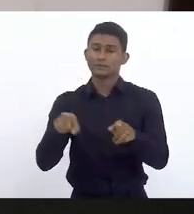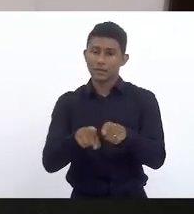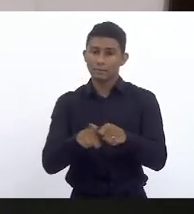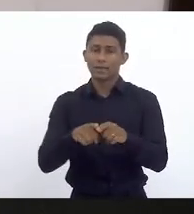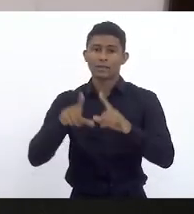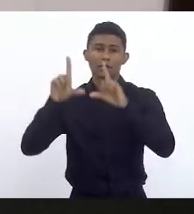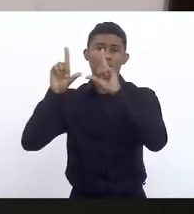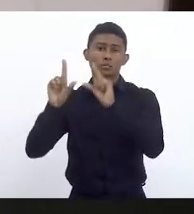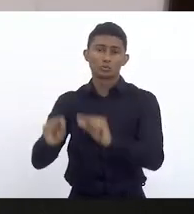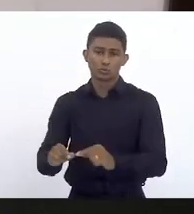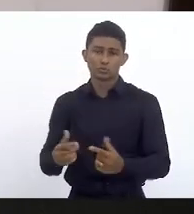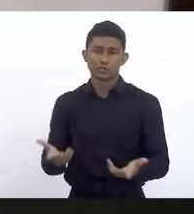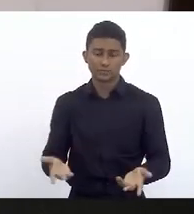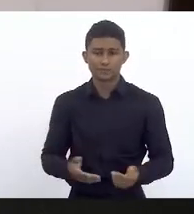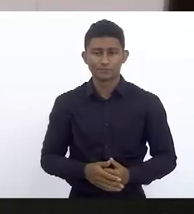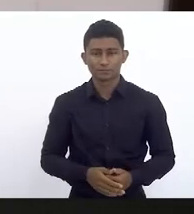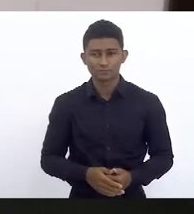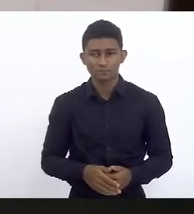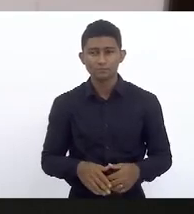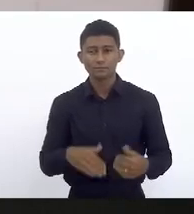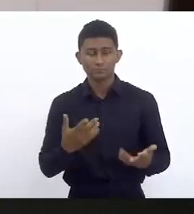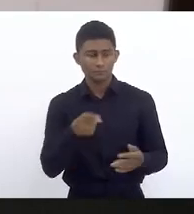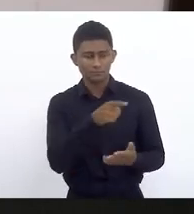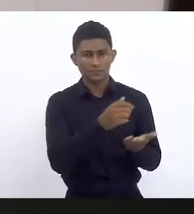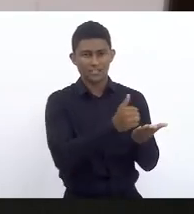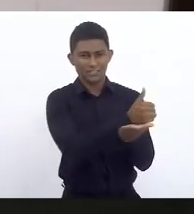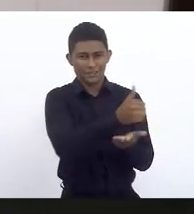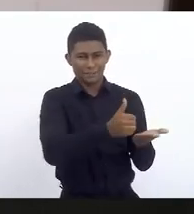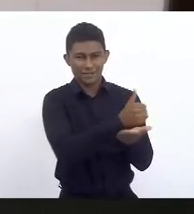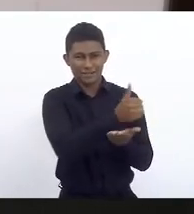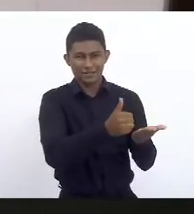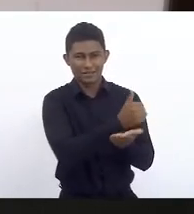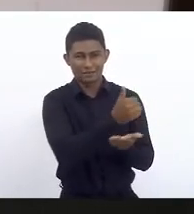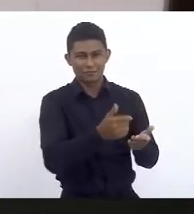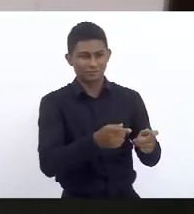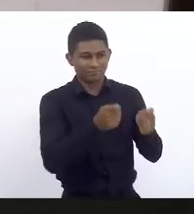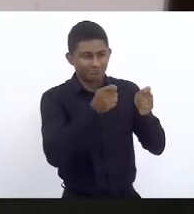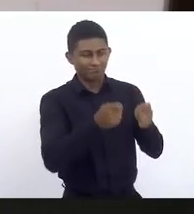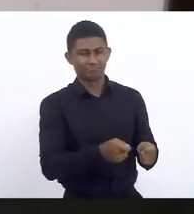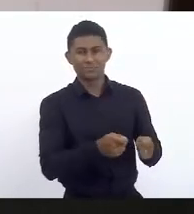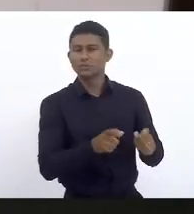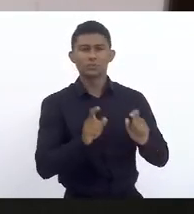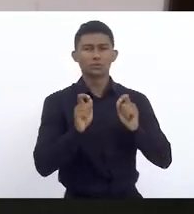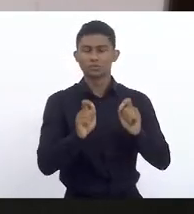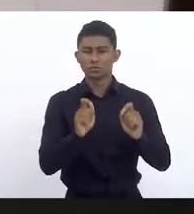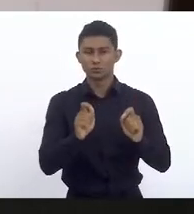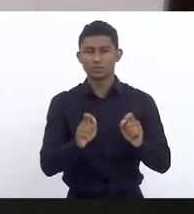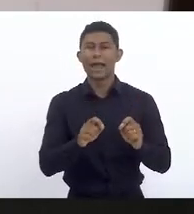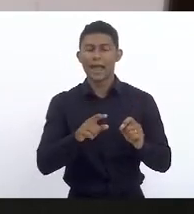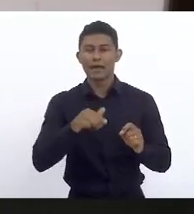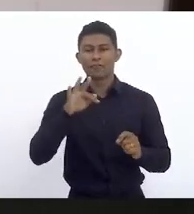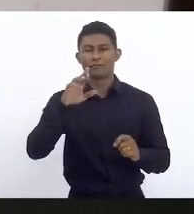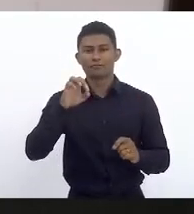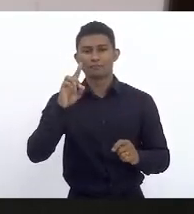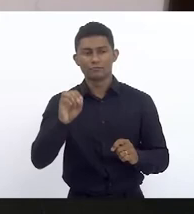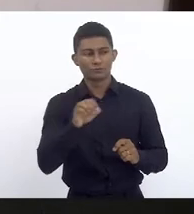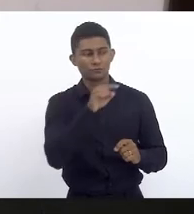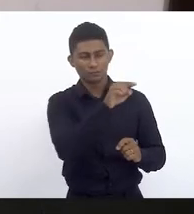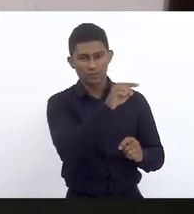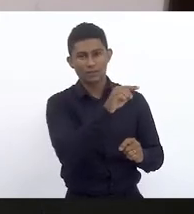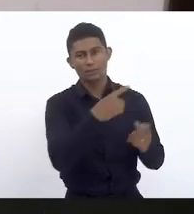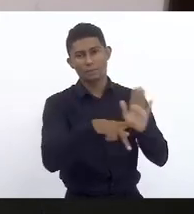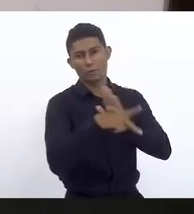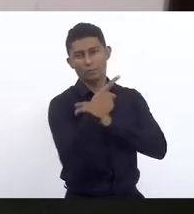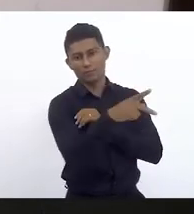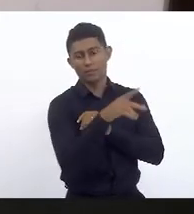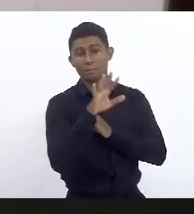né? Então, a estabilização que o André citou ali é a estabilização do fundo, mas foi usada a